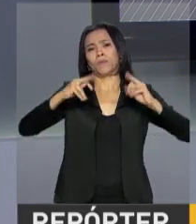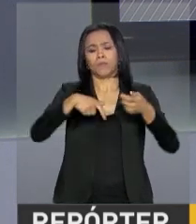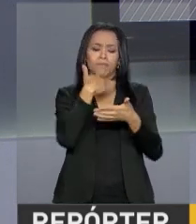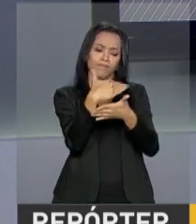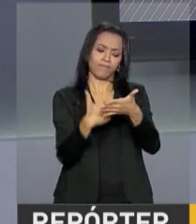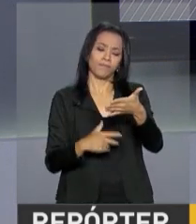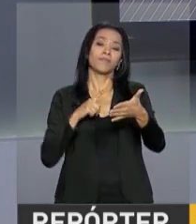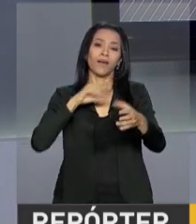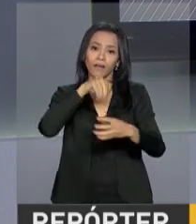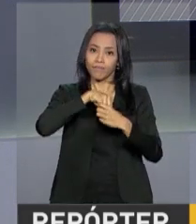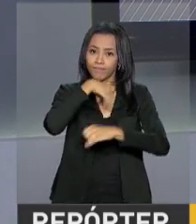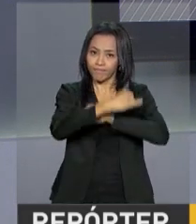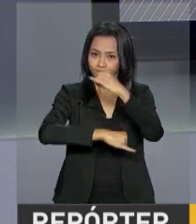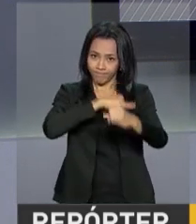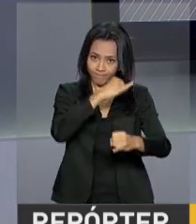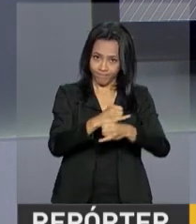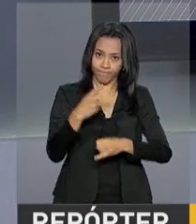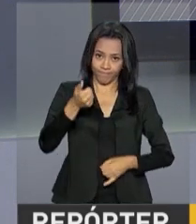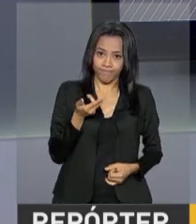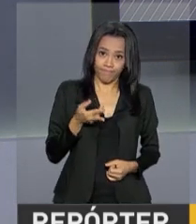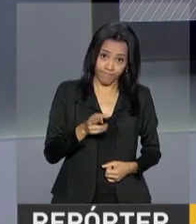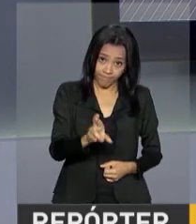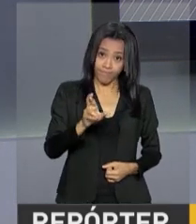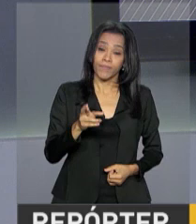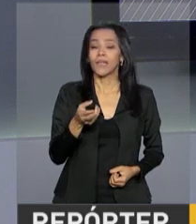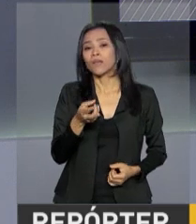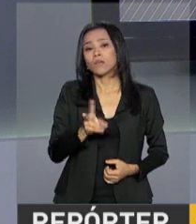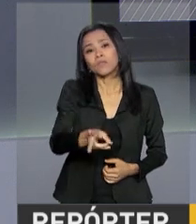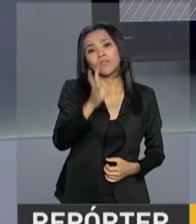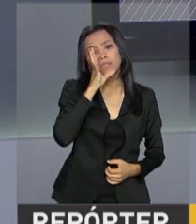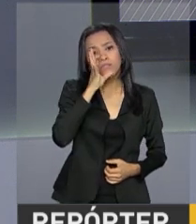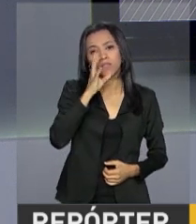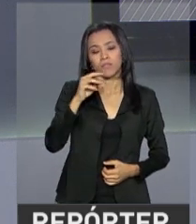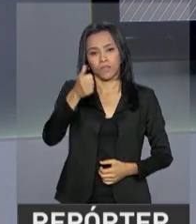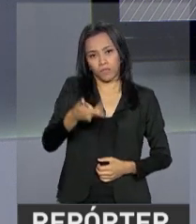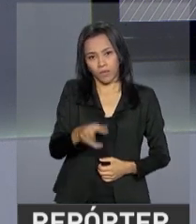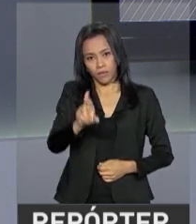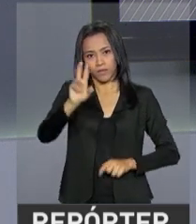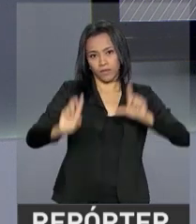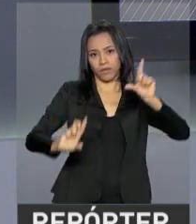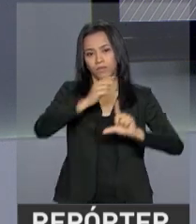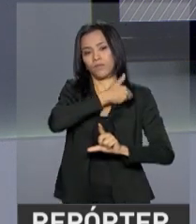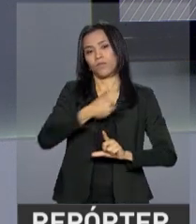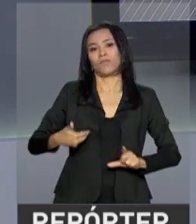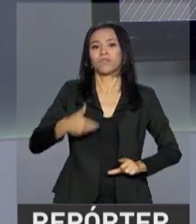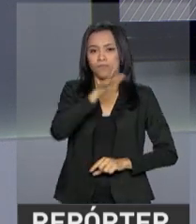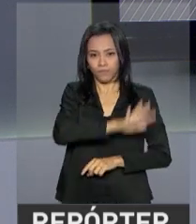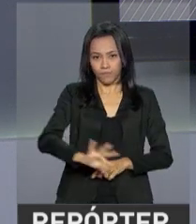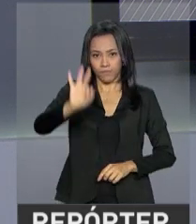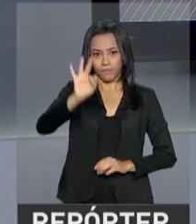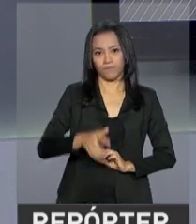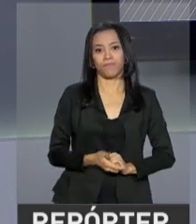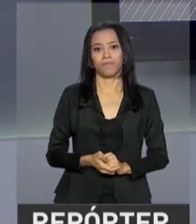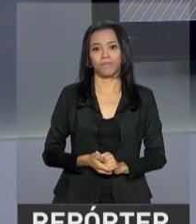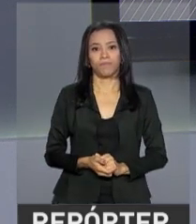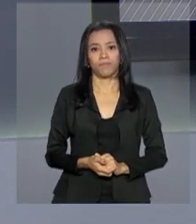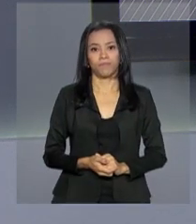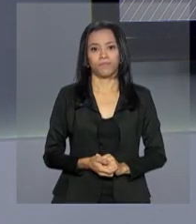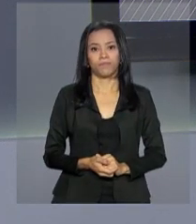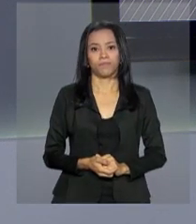nossa programação também está na página da NBR na internet. Continue com a gente na NBR, a TV do Governo Federal.